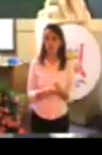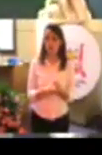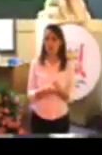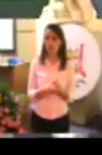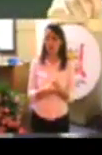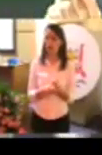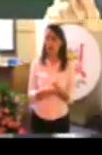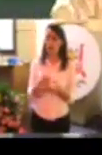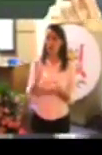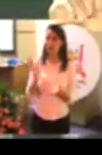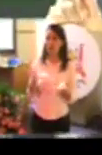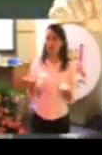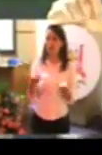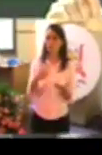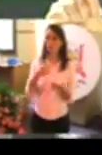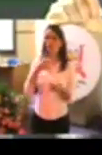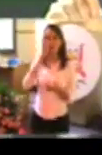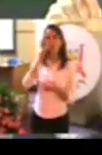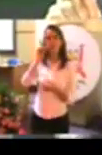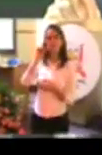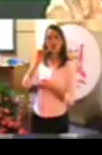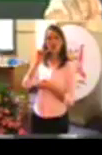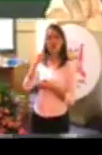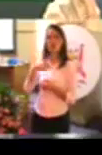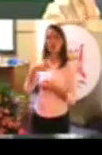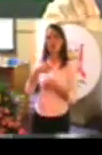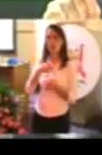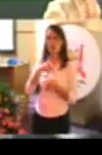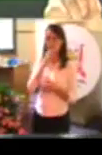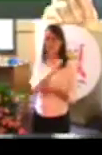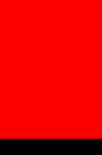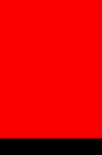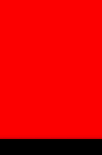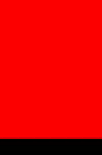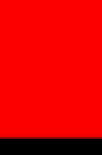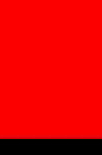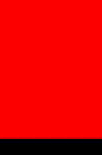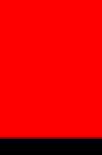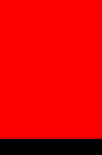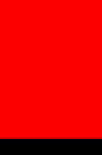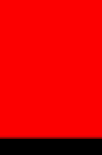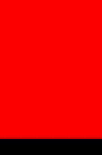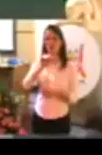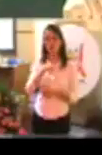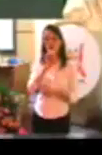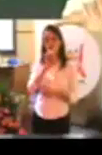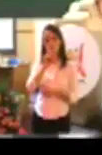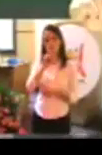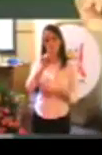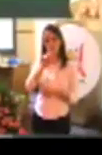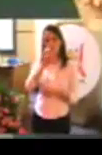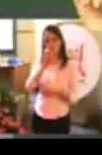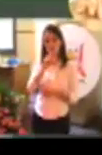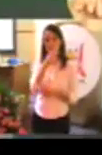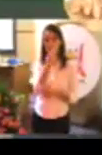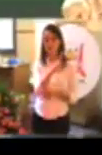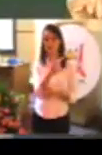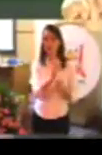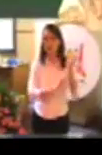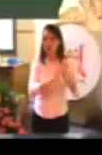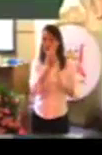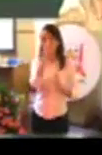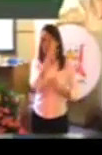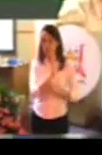vereadora Tati, e eu disse isso anteontem ao doutor Jorge Gerdau, que talvez seja hoje o maior